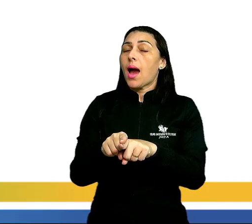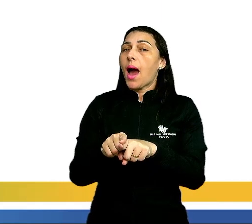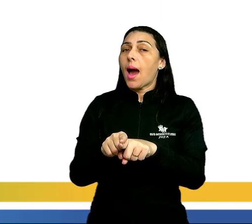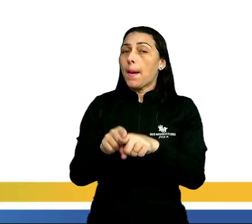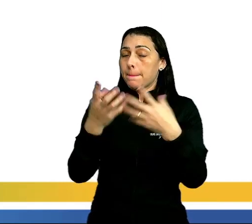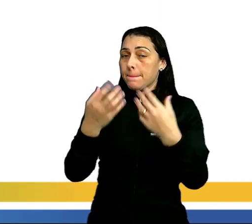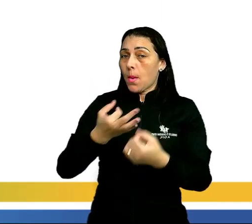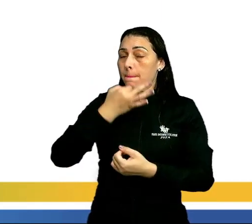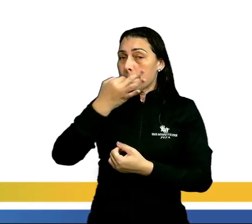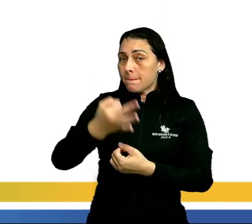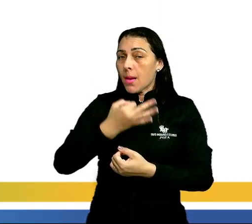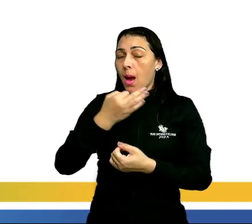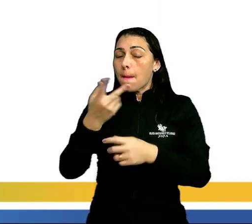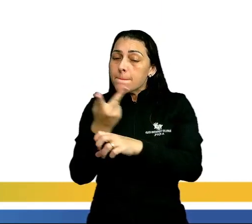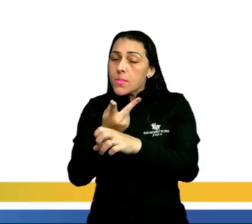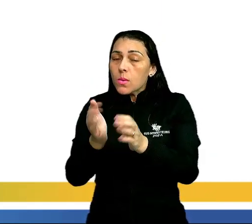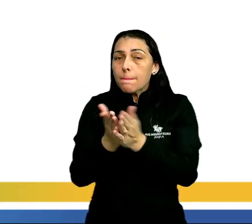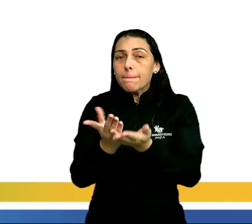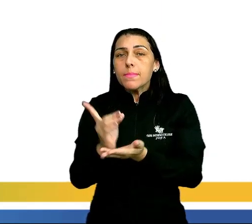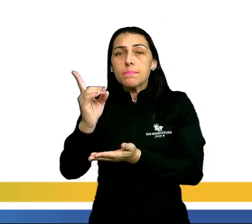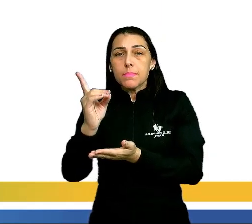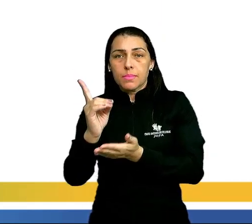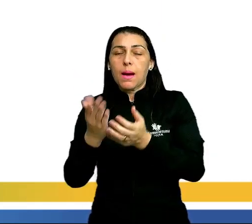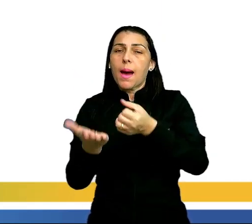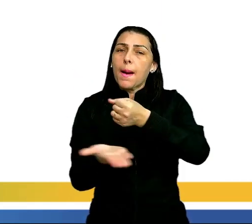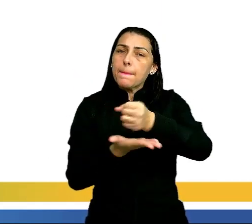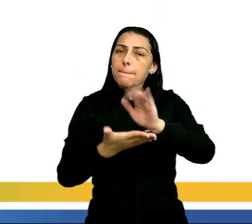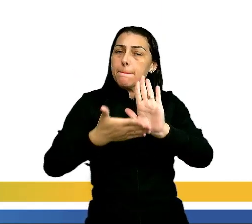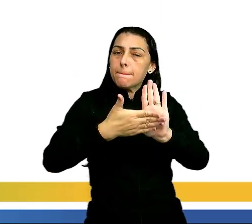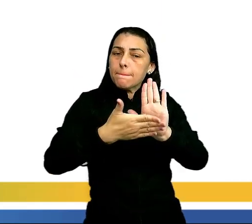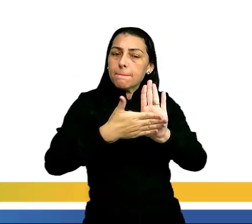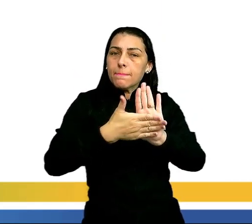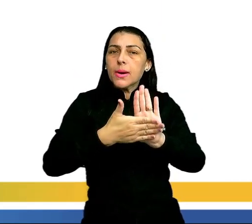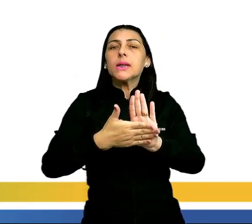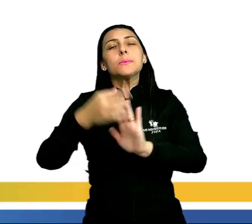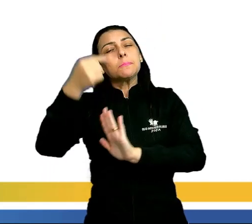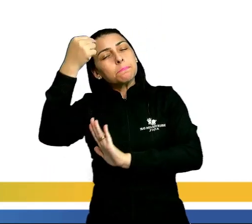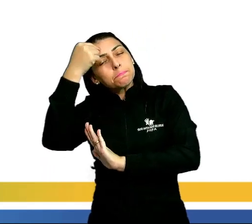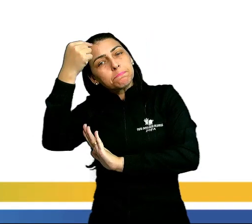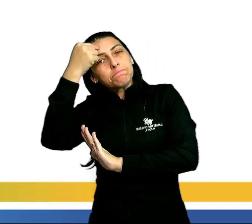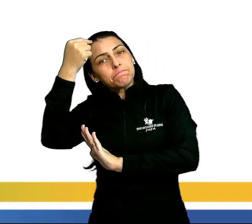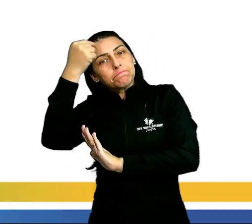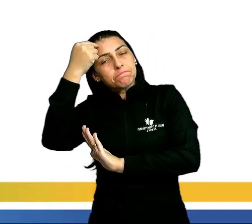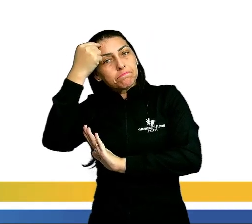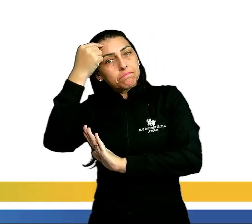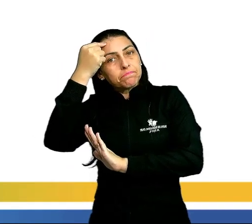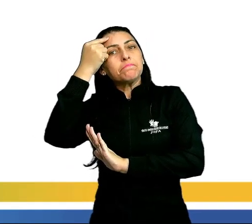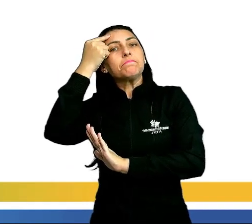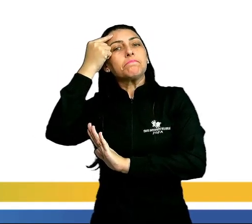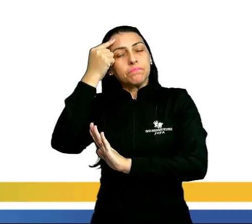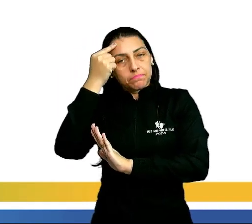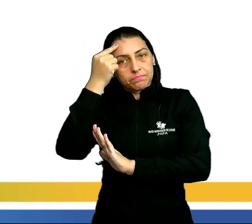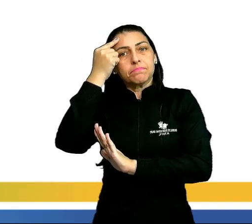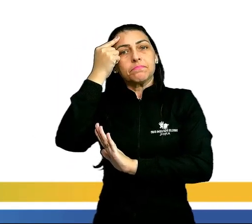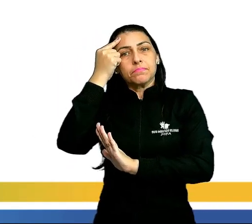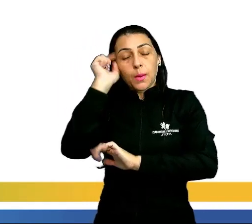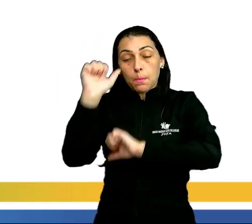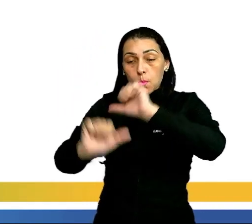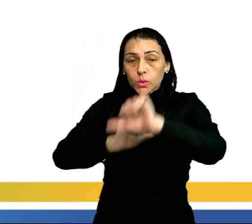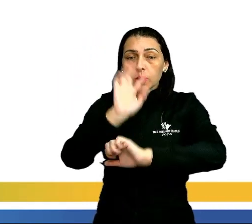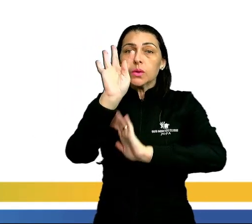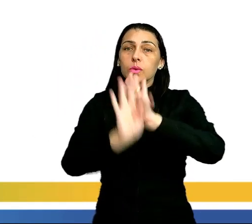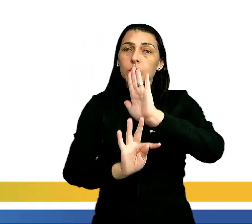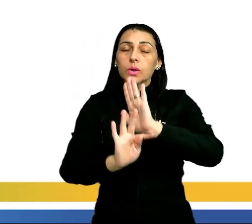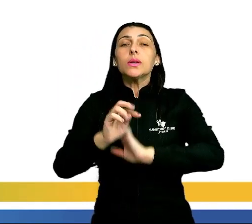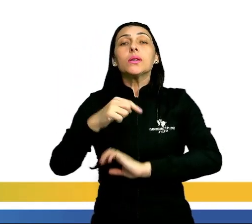vista, recorremos à Bíblia como para fundamentar muitas vezes uma coisa que pensamos, às vezes até distorcendo o texto.